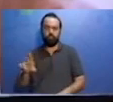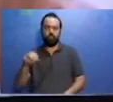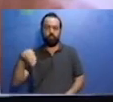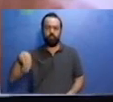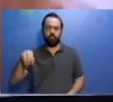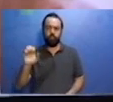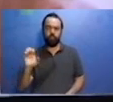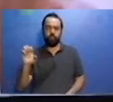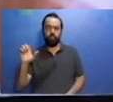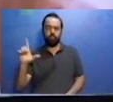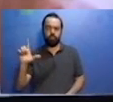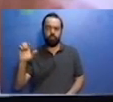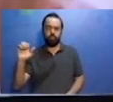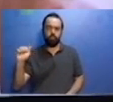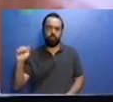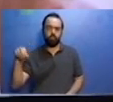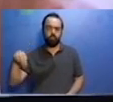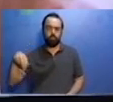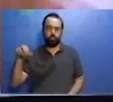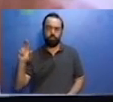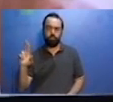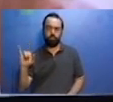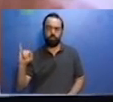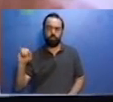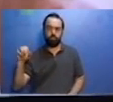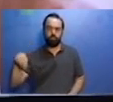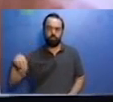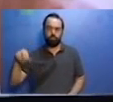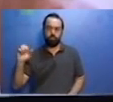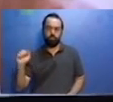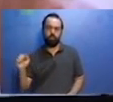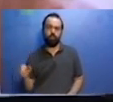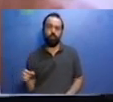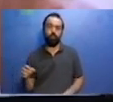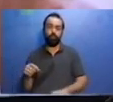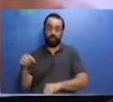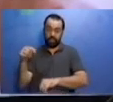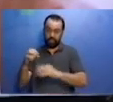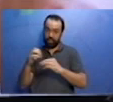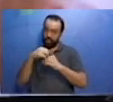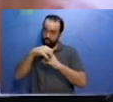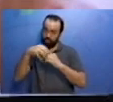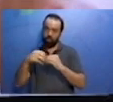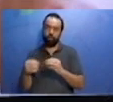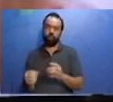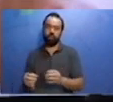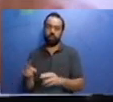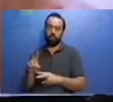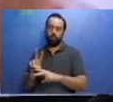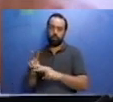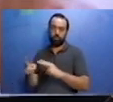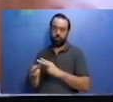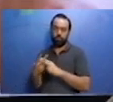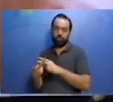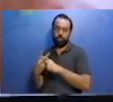melanina, a principal função dela é proteger a nossa pele contra a radiação ultravioleta do sol, que é cancerígena.